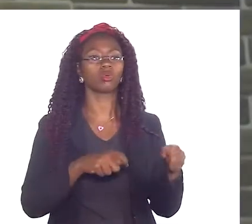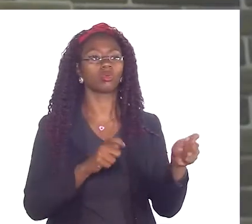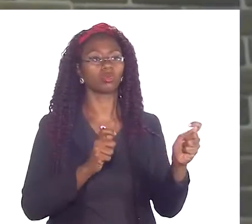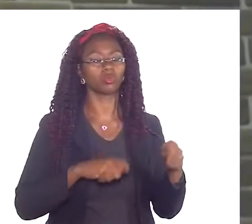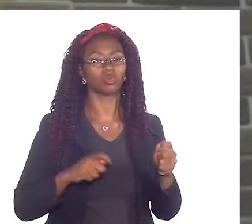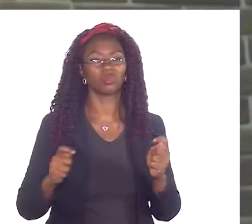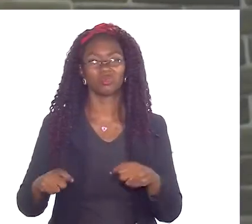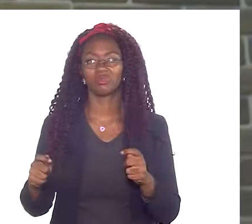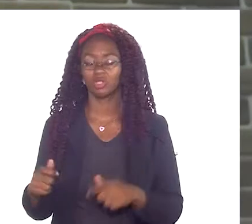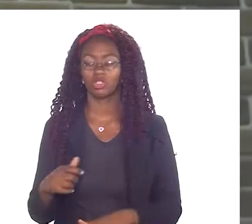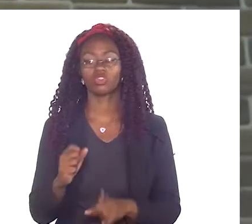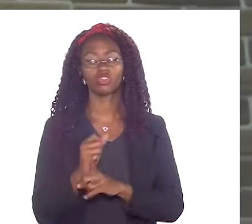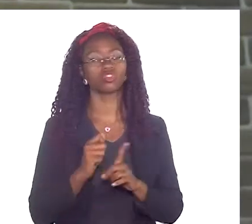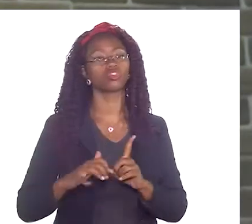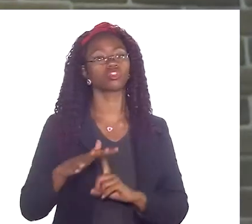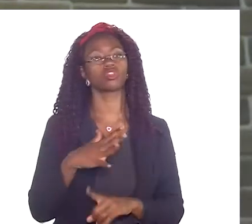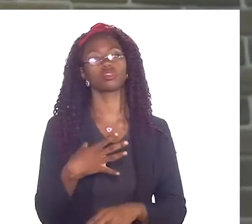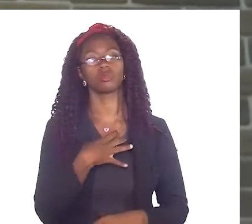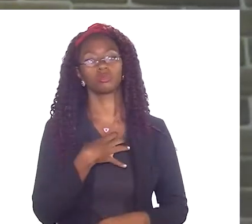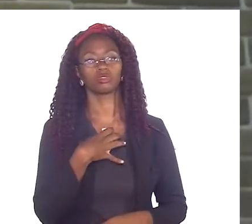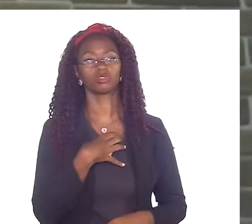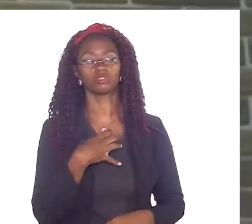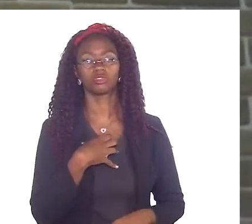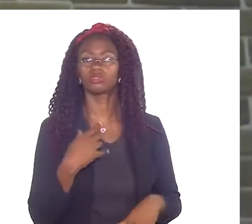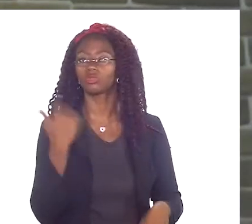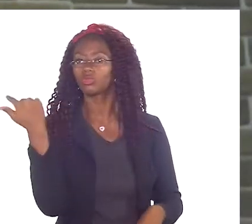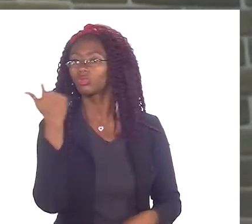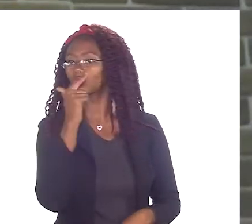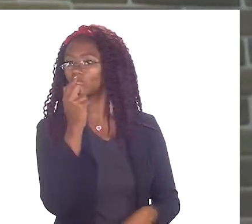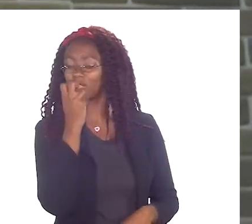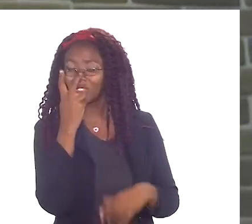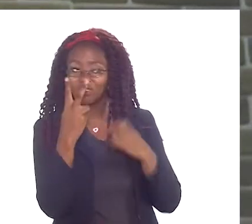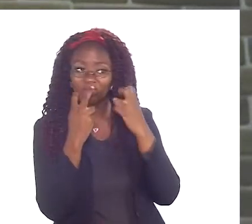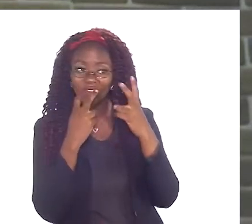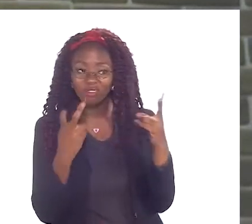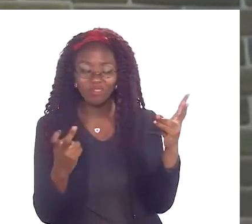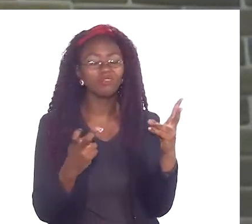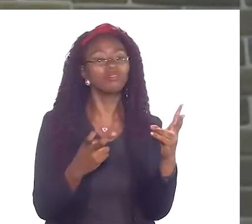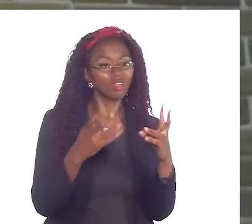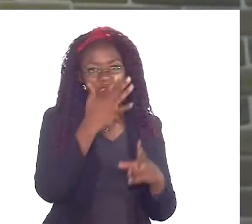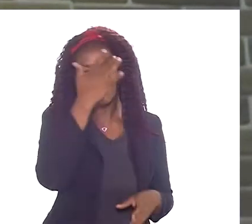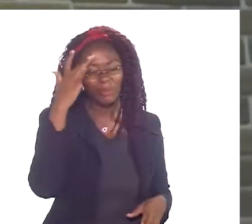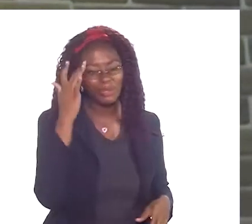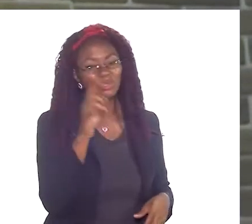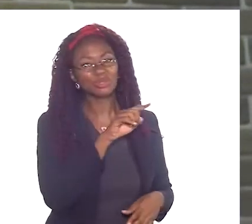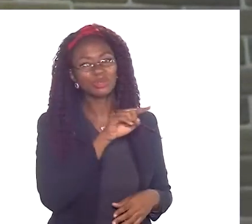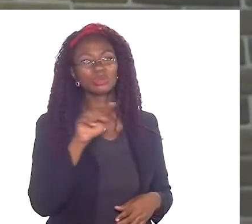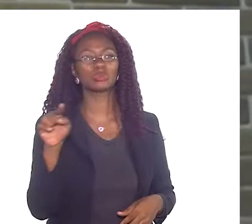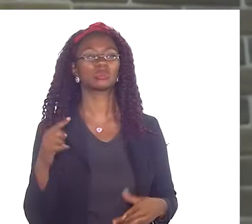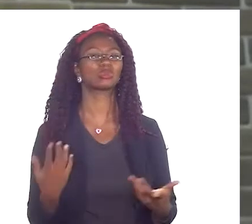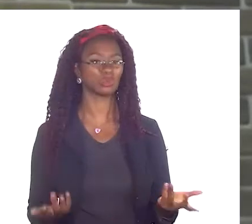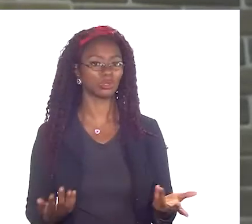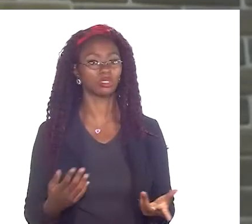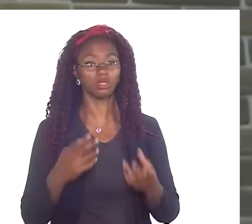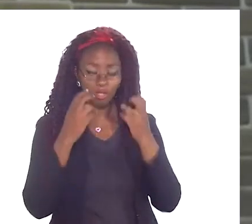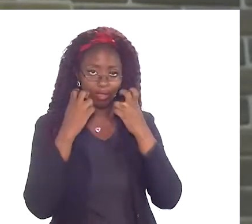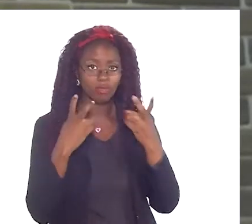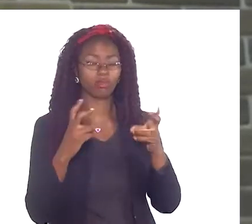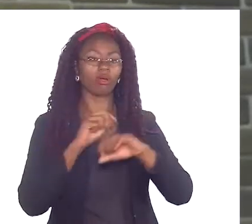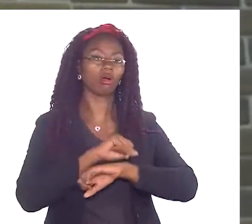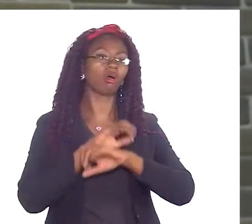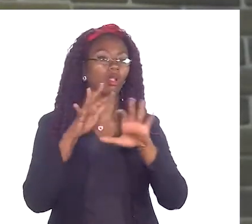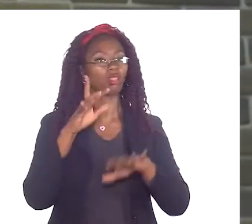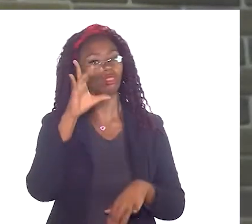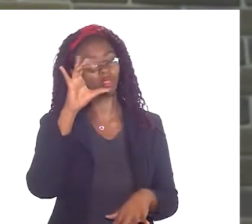são as competências socioemocionais, que você consegue identificar nesse rastro da pessoa, né? Então, a gente vê